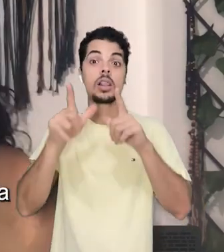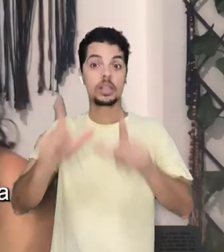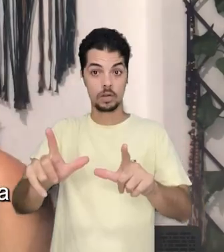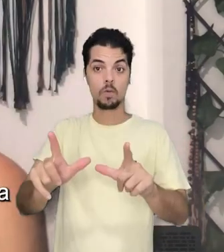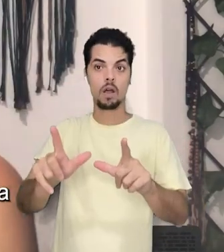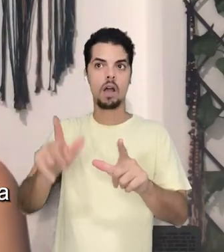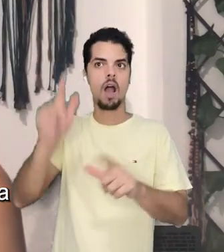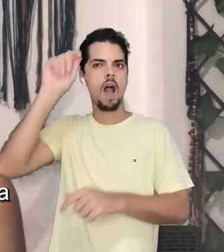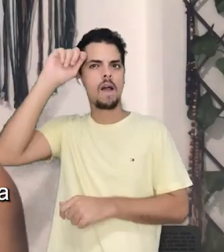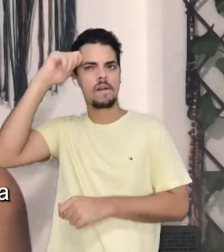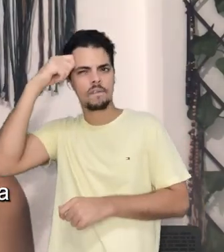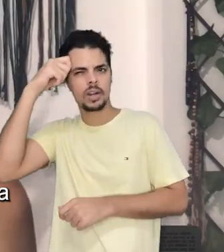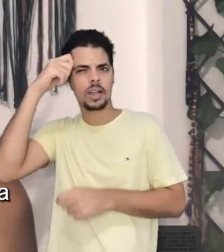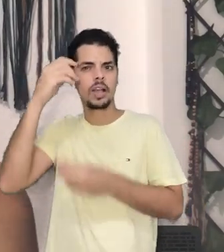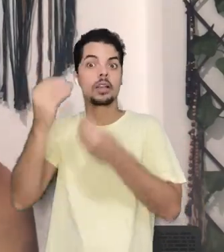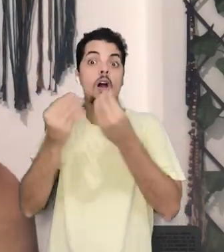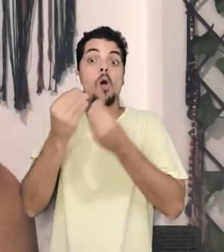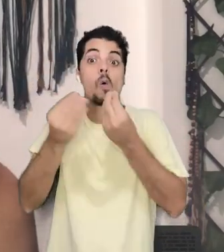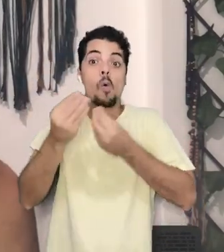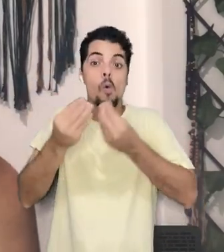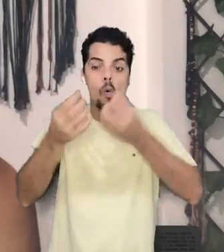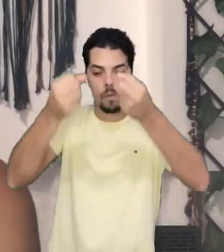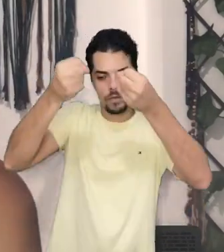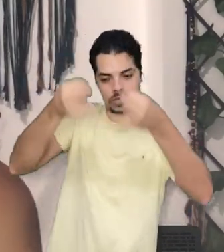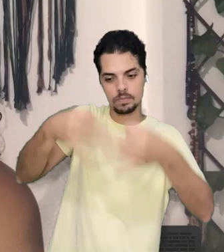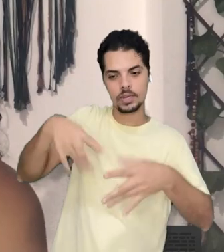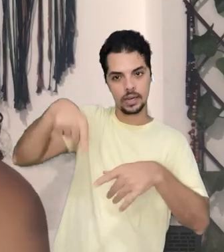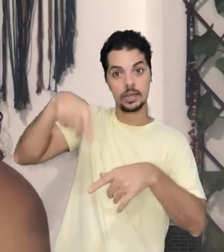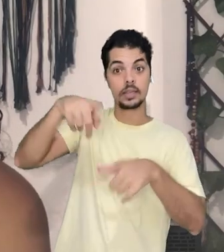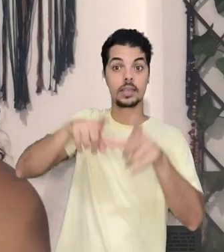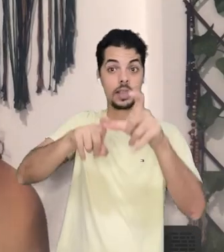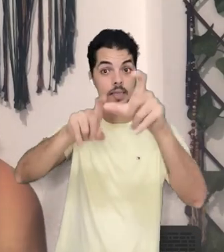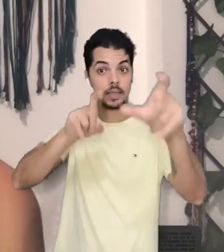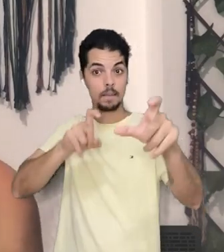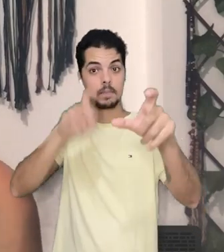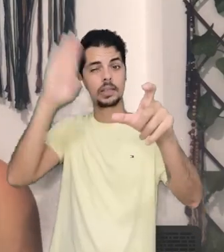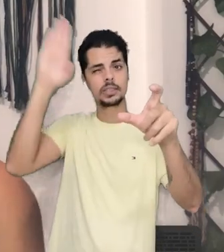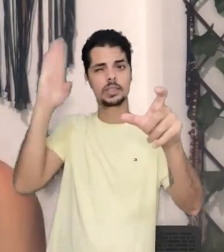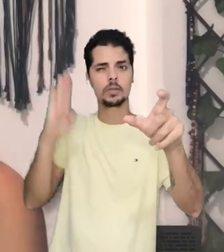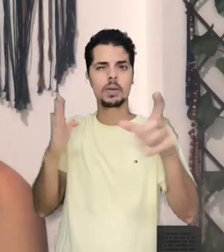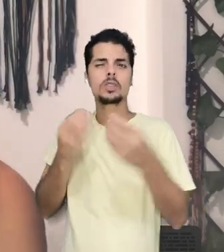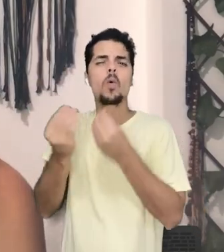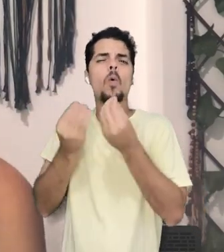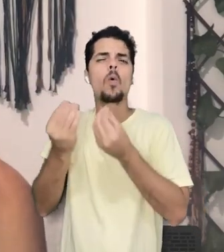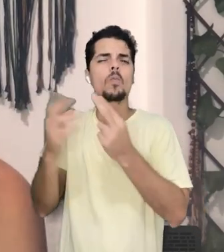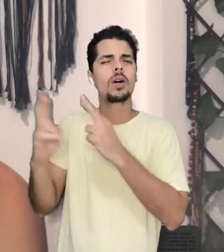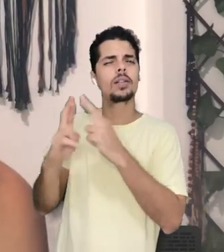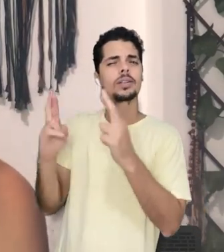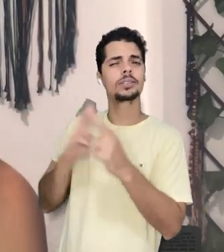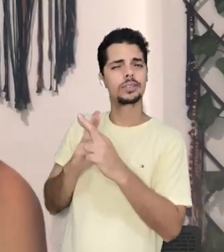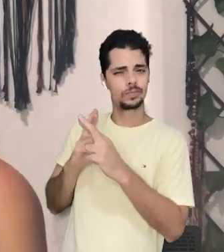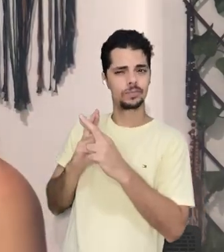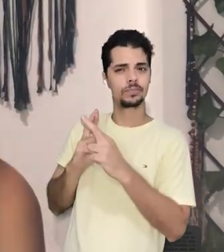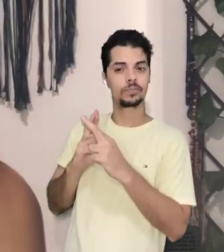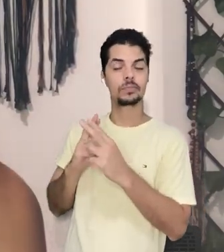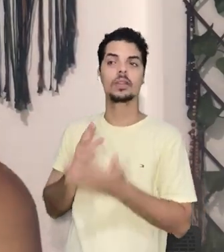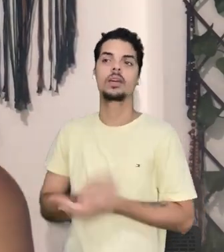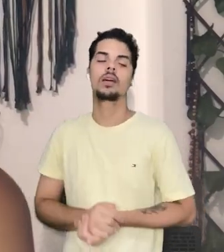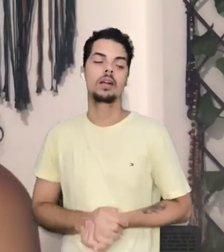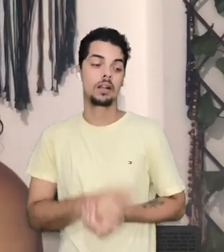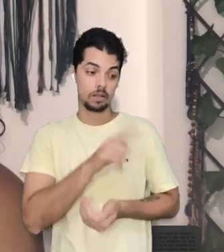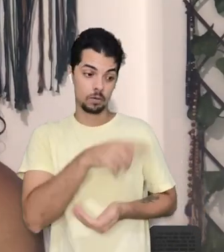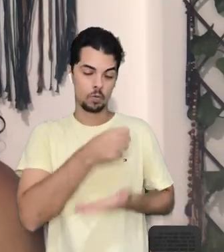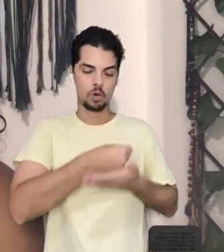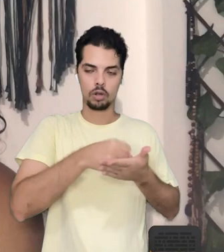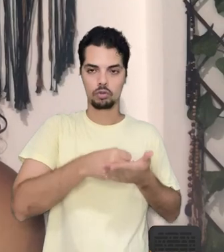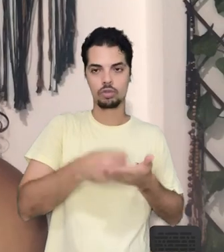dizer sobre a independência brasileira? Bom, a resposta que o autor já traz de cara é claro que